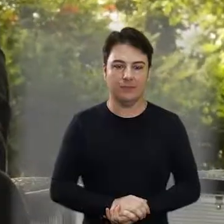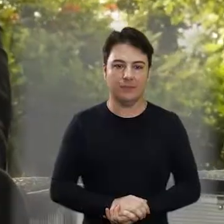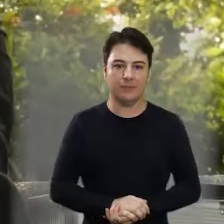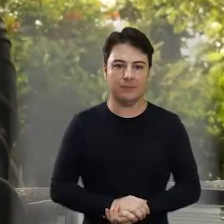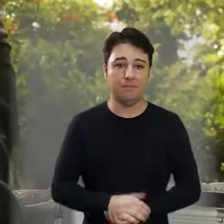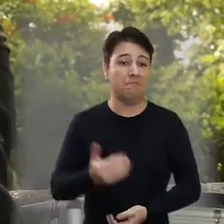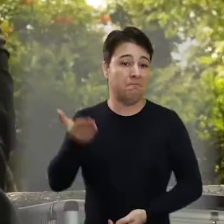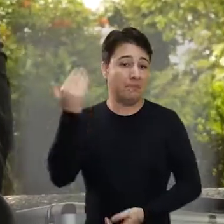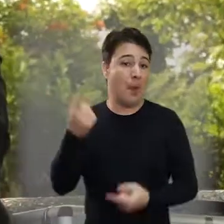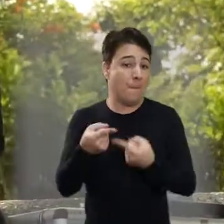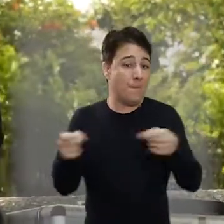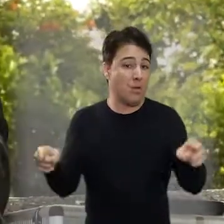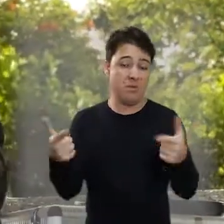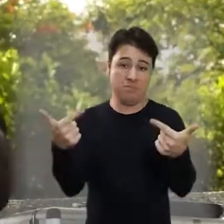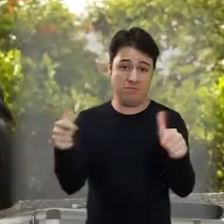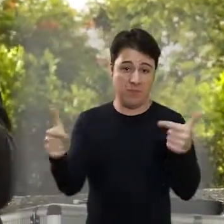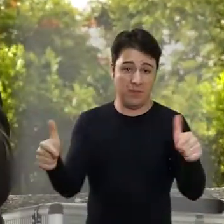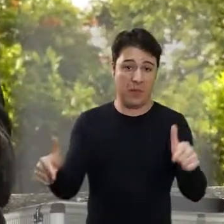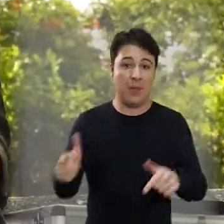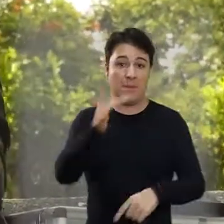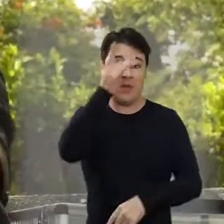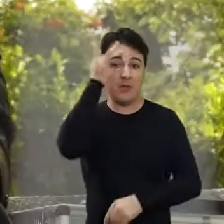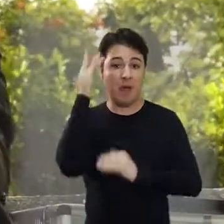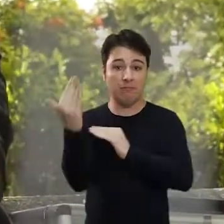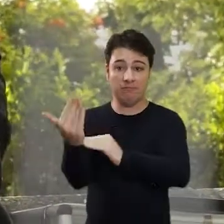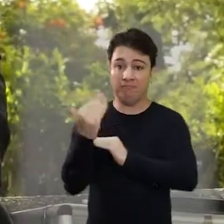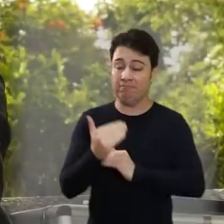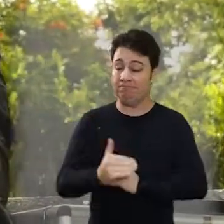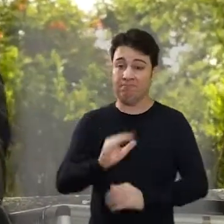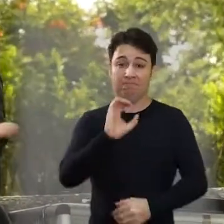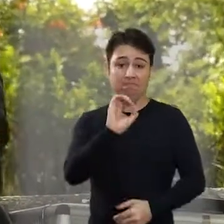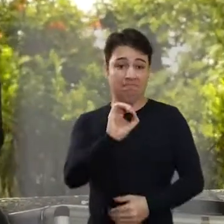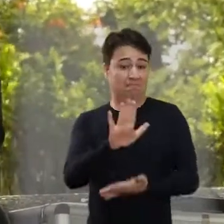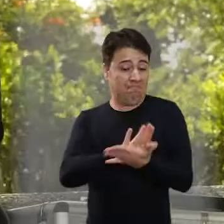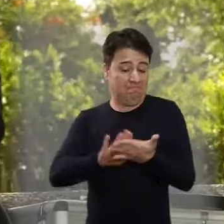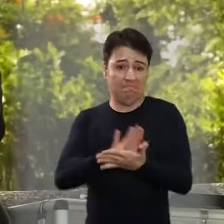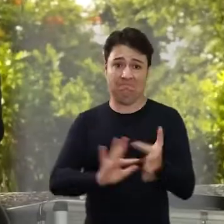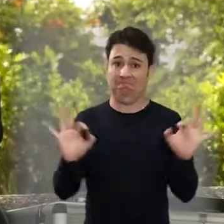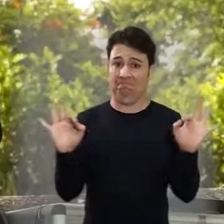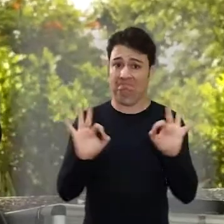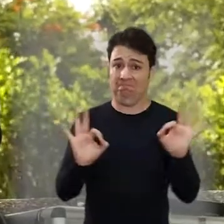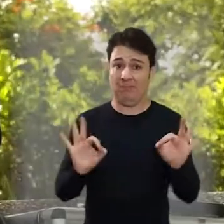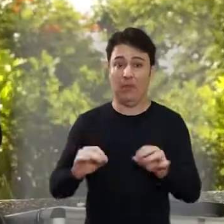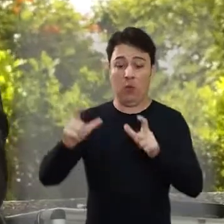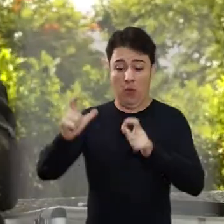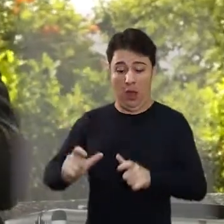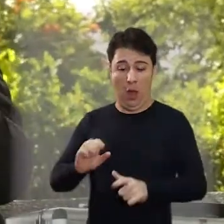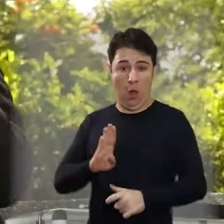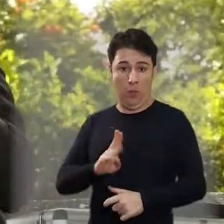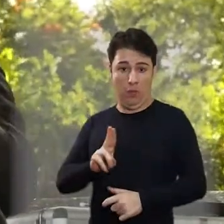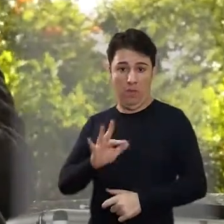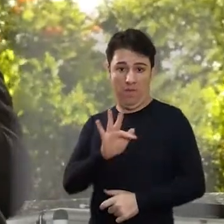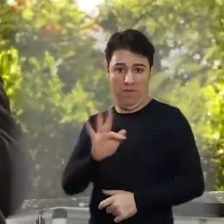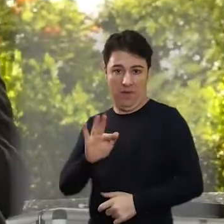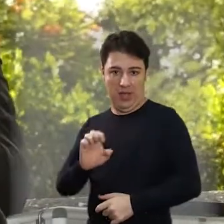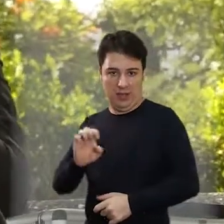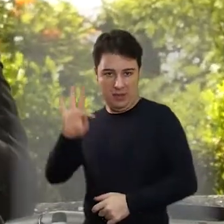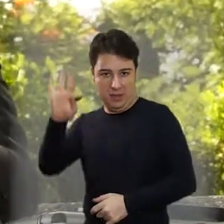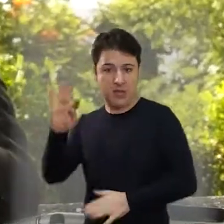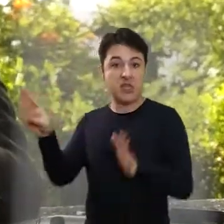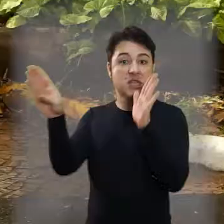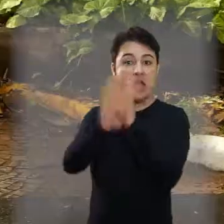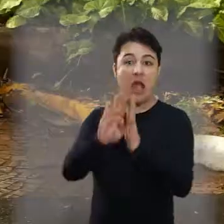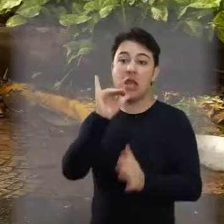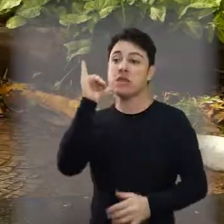lembro que naquela época não tinha sonoplasta, não tinha uma pessoa que colocava as músicas para mim, os efeitos. Então, esse começo eu lembro que eu chegava no